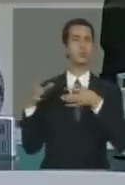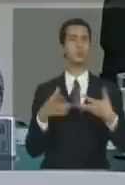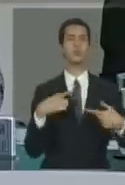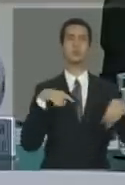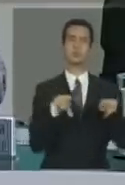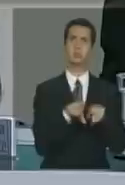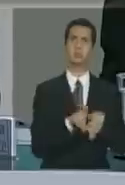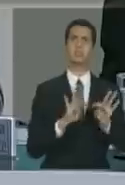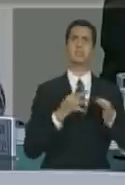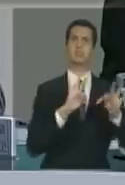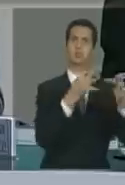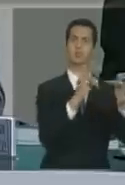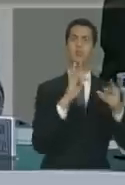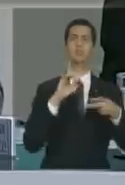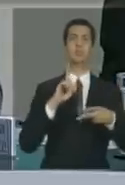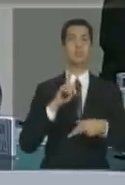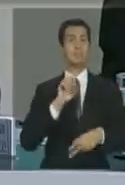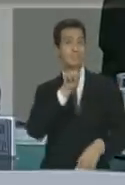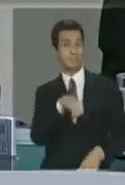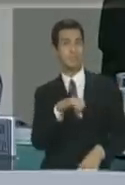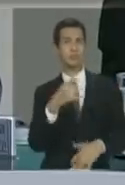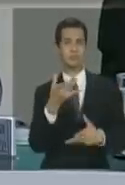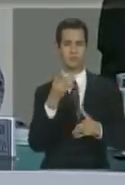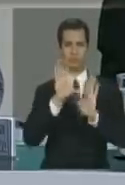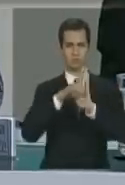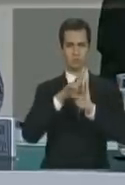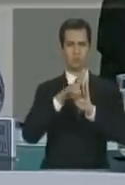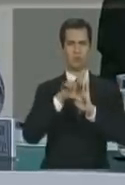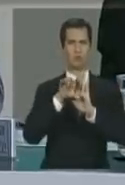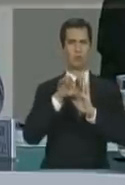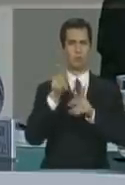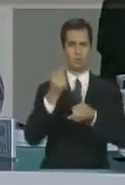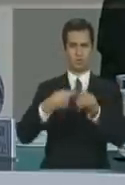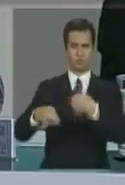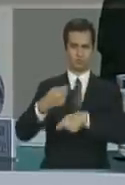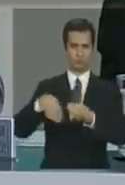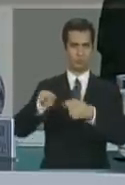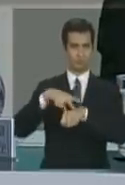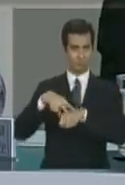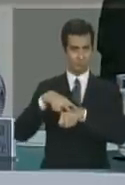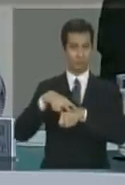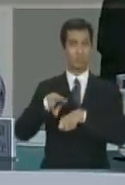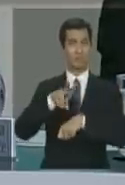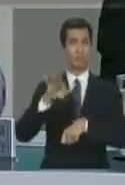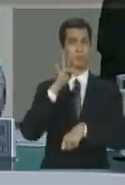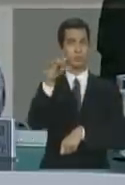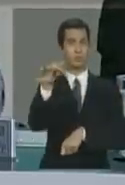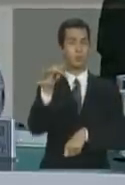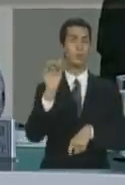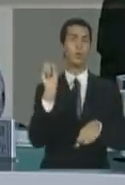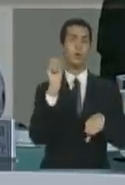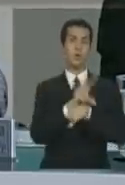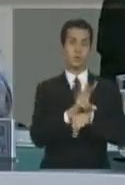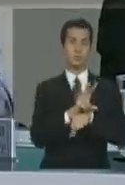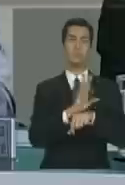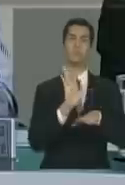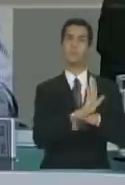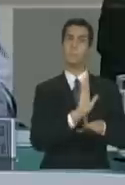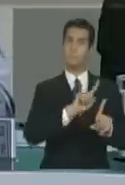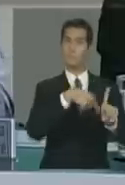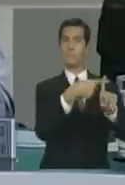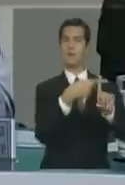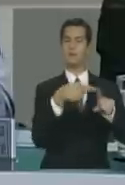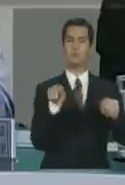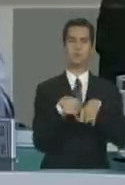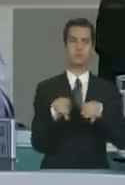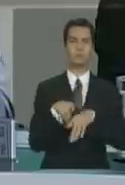também se esse conceito de economia verde vai, de fato, trazer novos empregos e novas oportunidades de desenvolvimento. Isso tudo